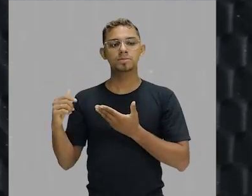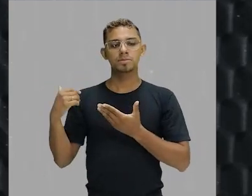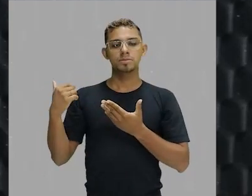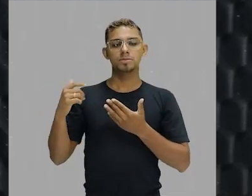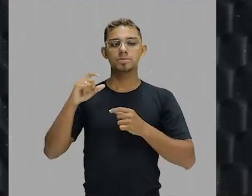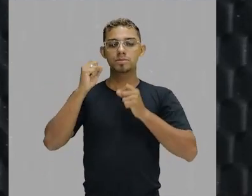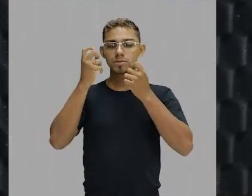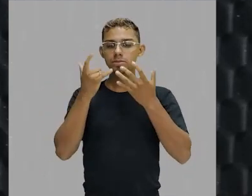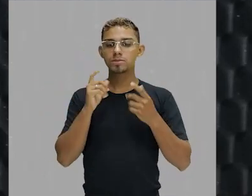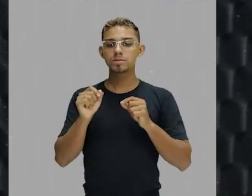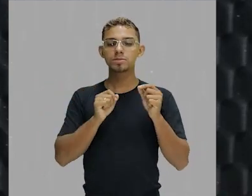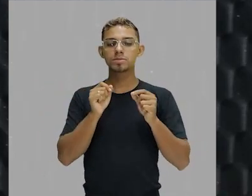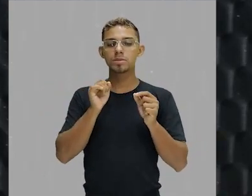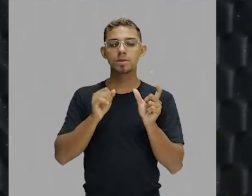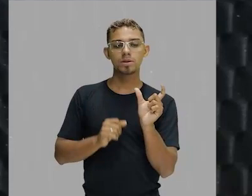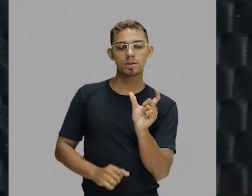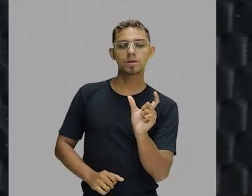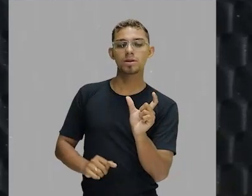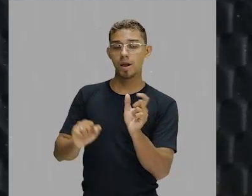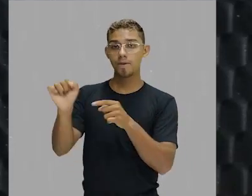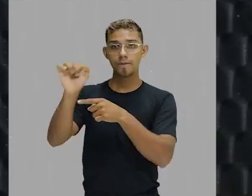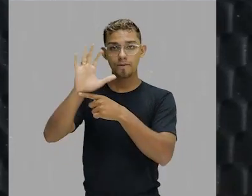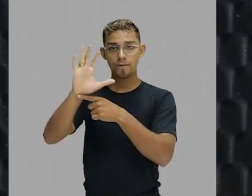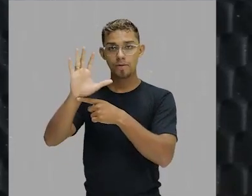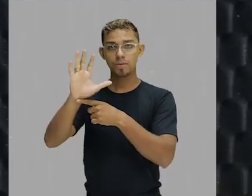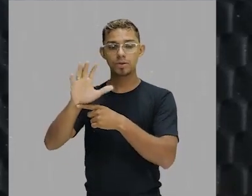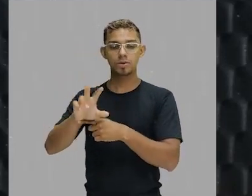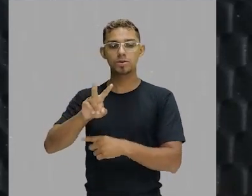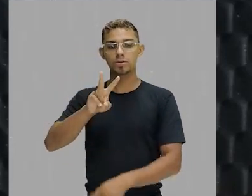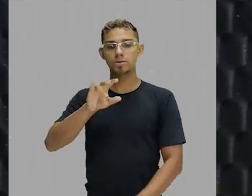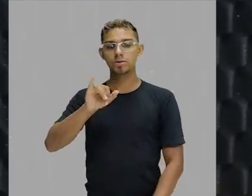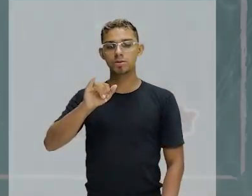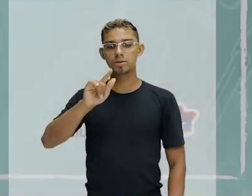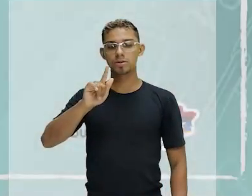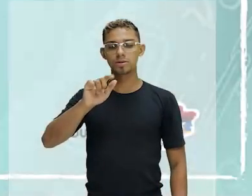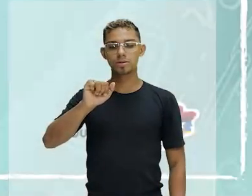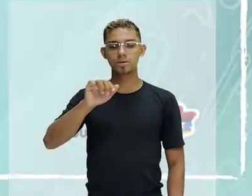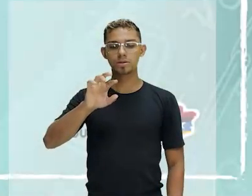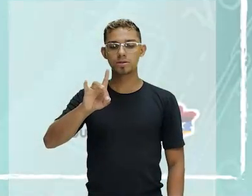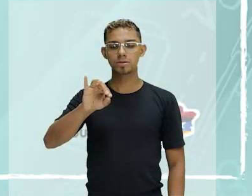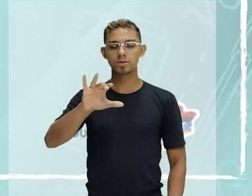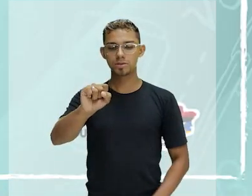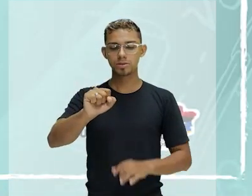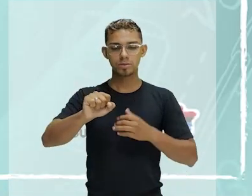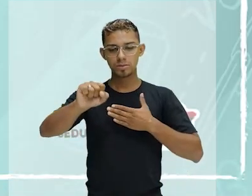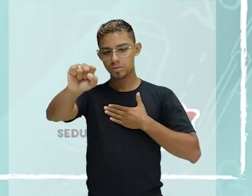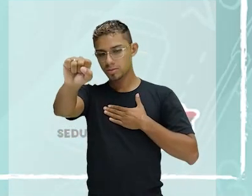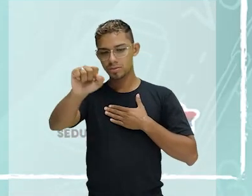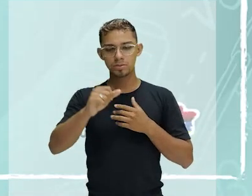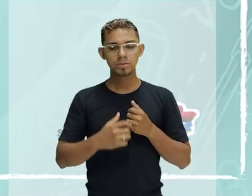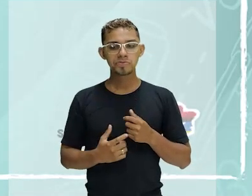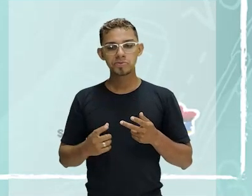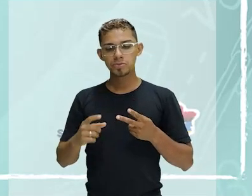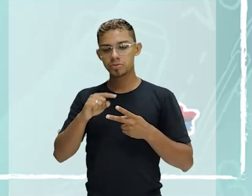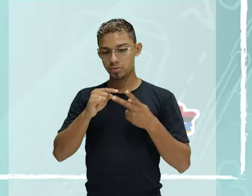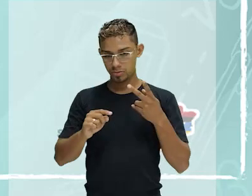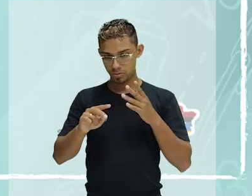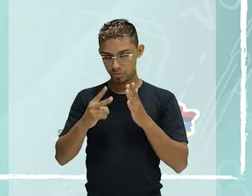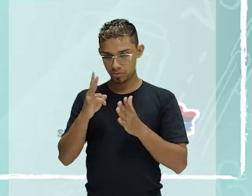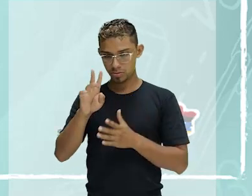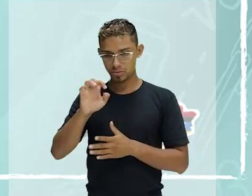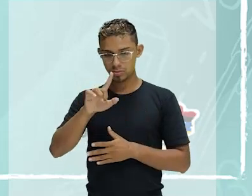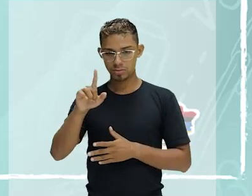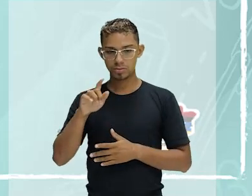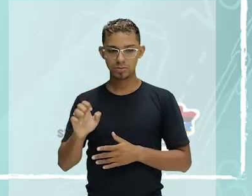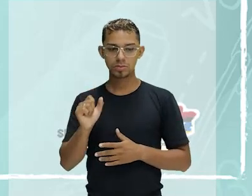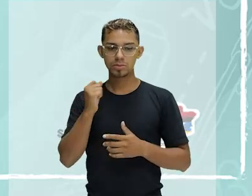Lençóis. Para quem não sabe, já aparecemos até em filme dos Vingadores, né? E 2 vezes. E esses monumentos históricos, artísticos,